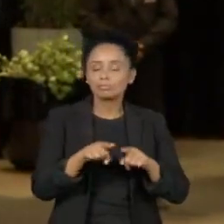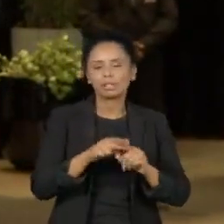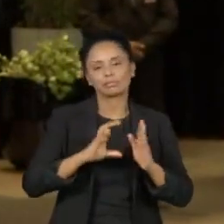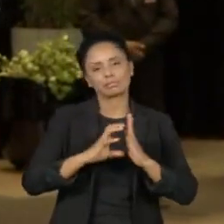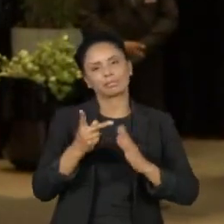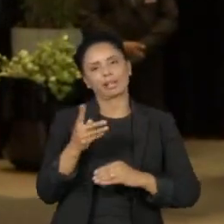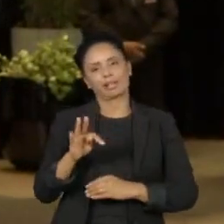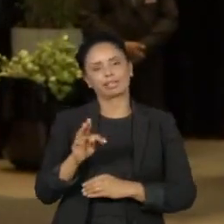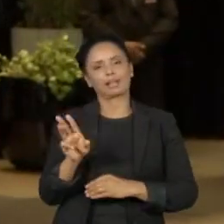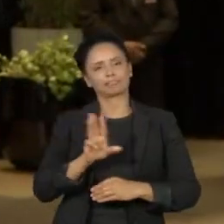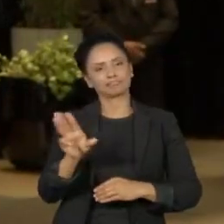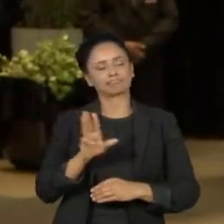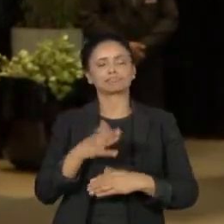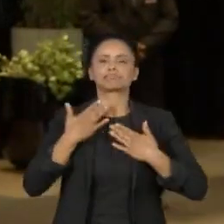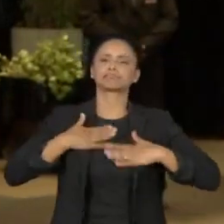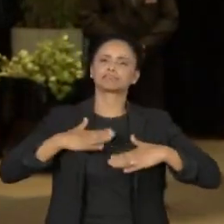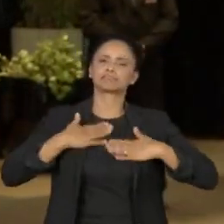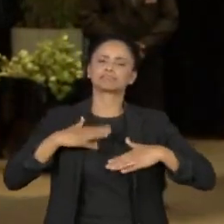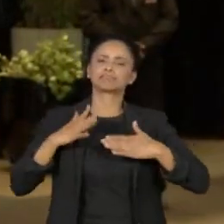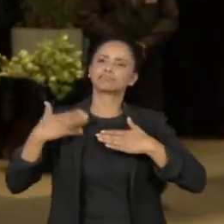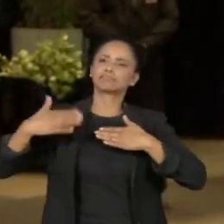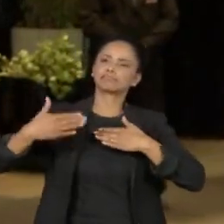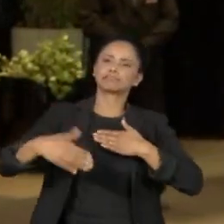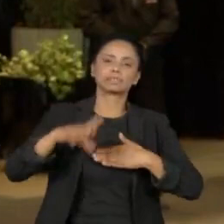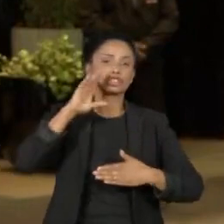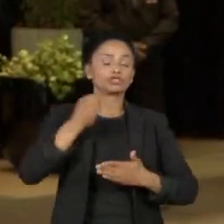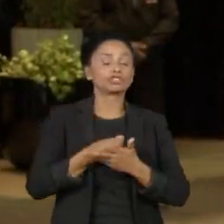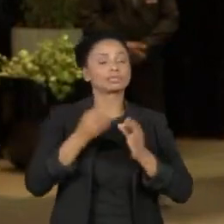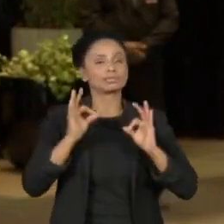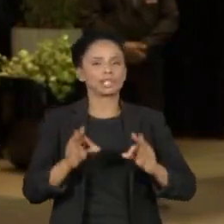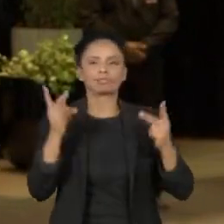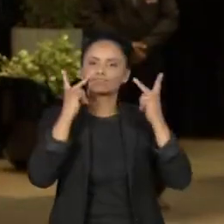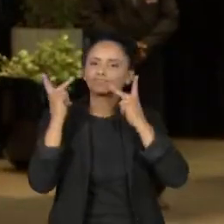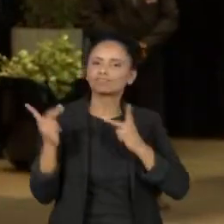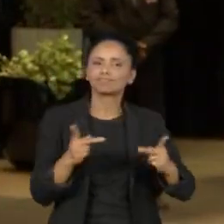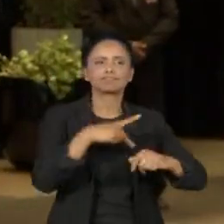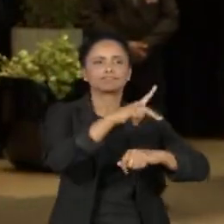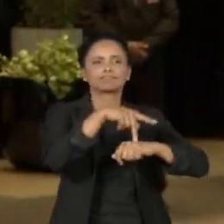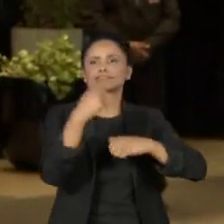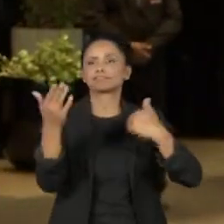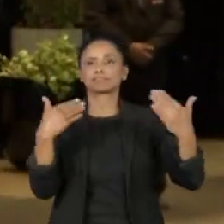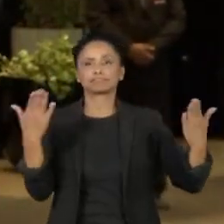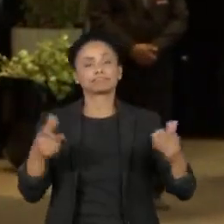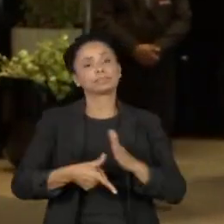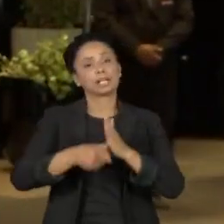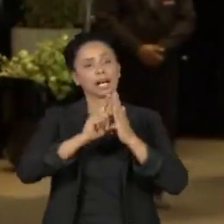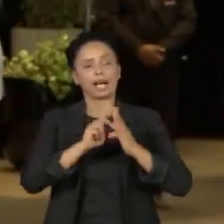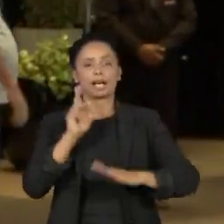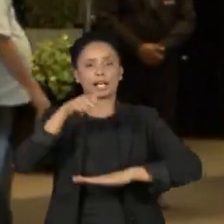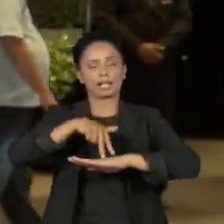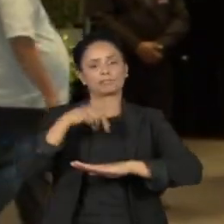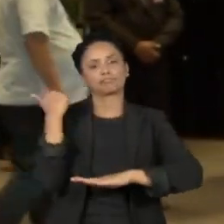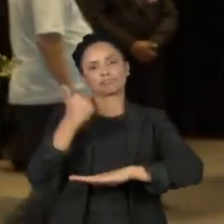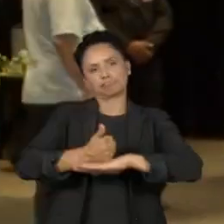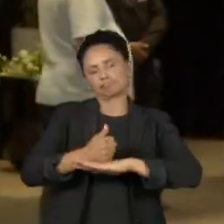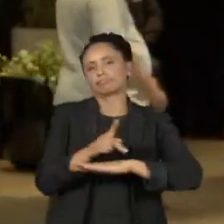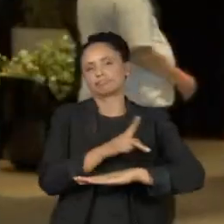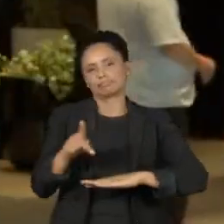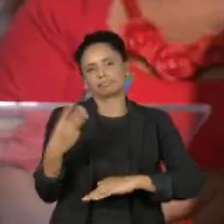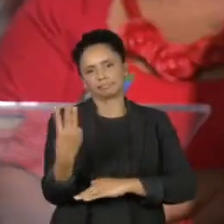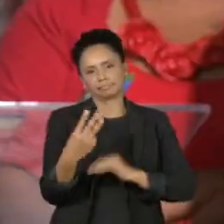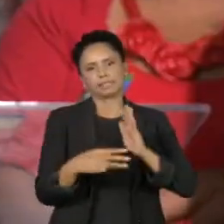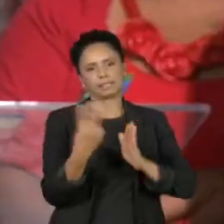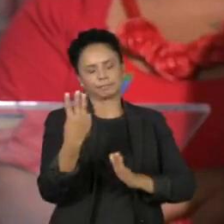alguns dias para então definir quais países serão visitados neste ano, antes dele assumir a presidência da República pela terceira